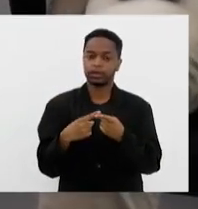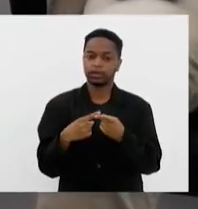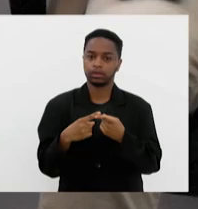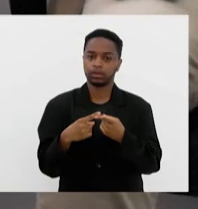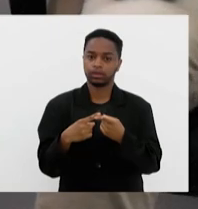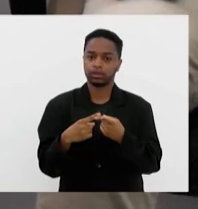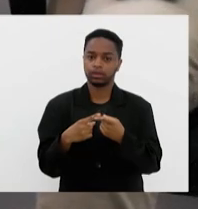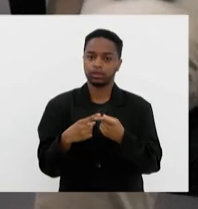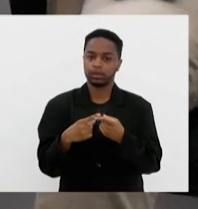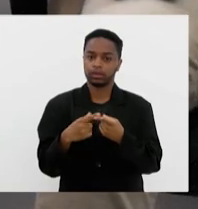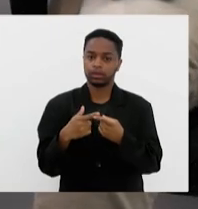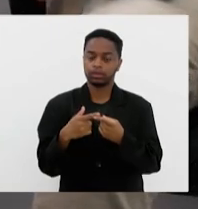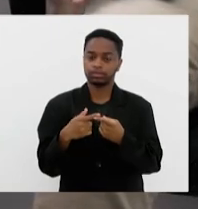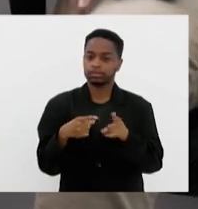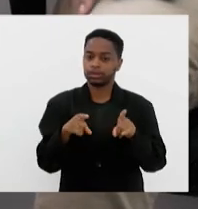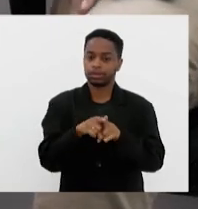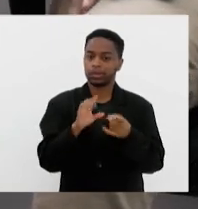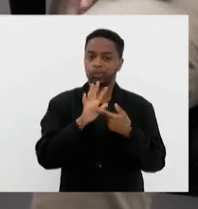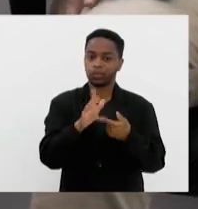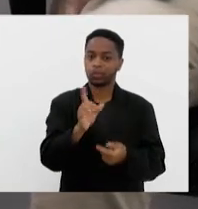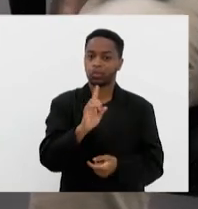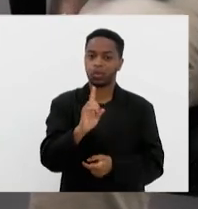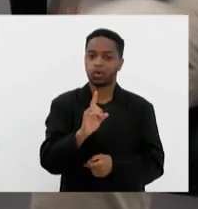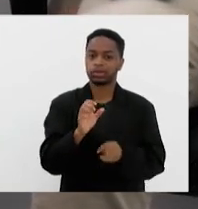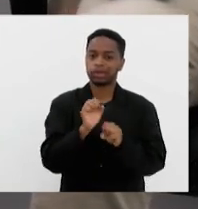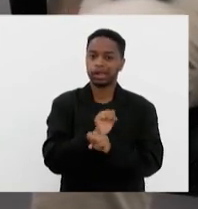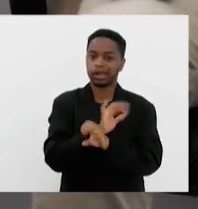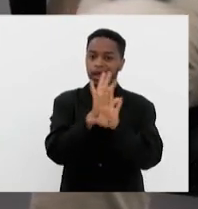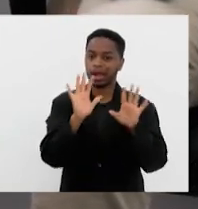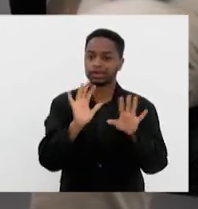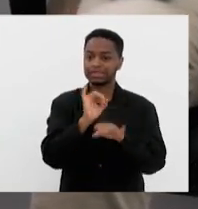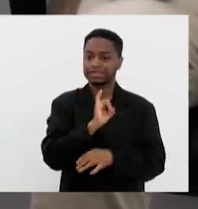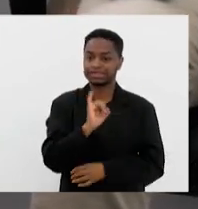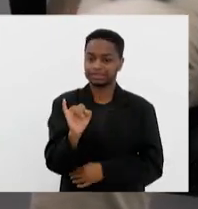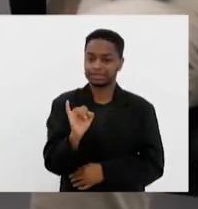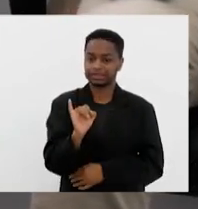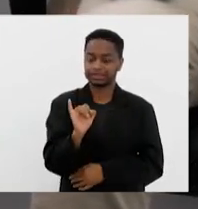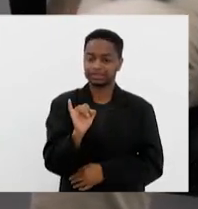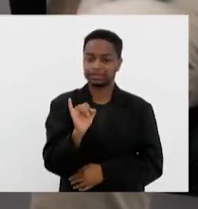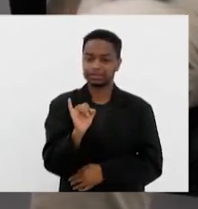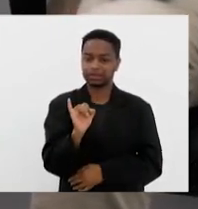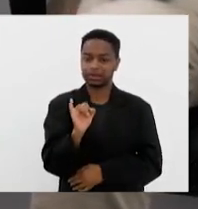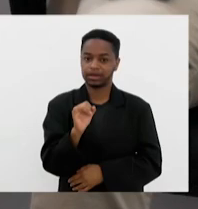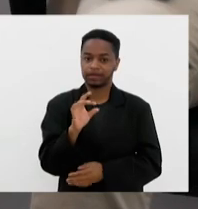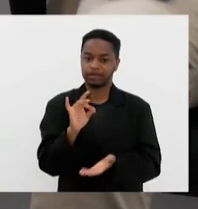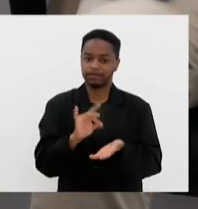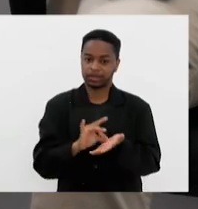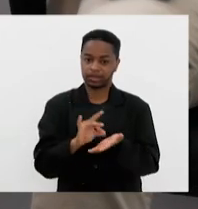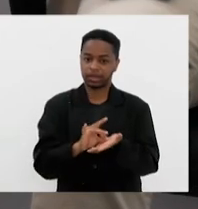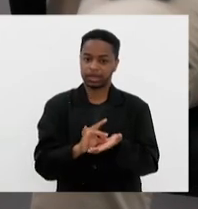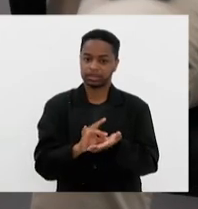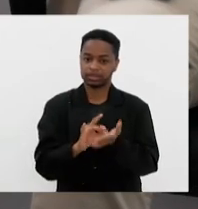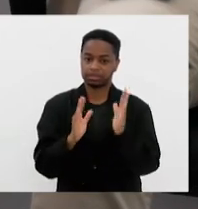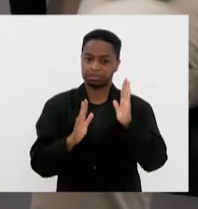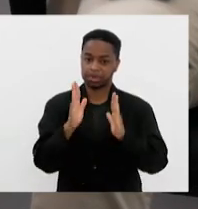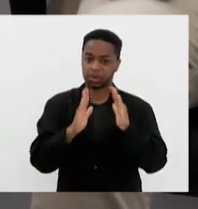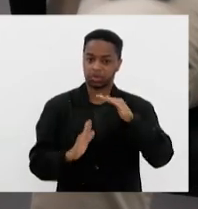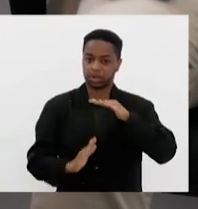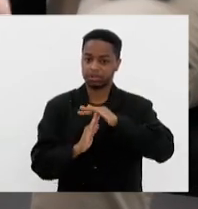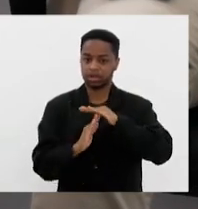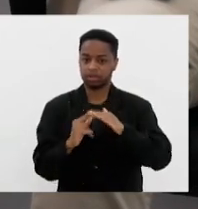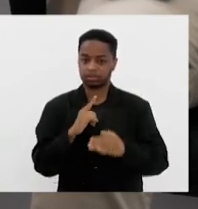ele não cita claramente se é um benefício de tempo certo, né?